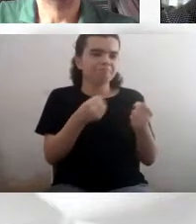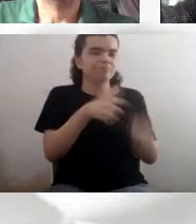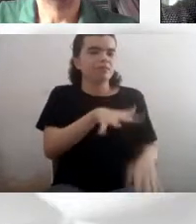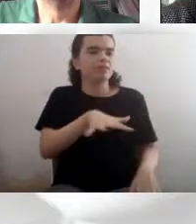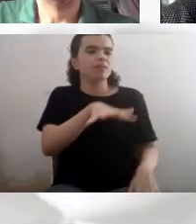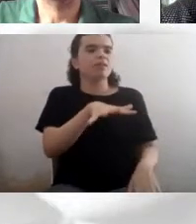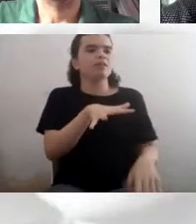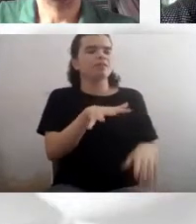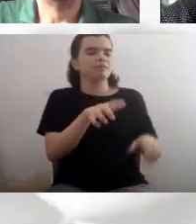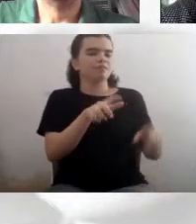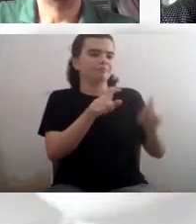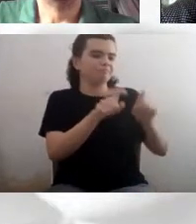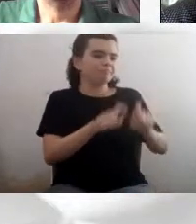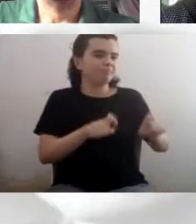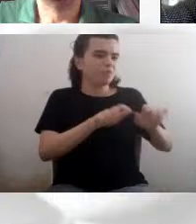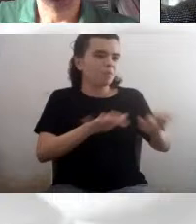é